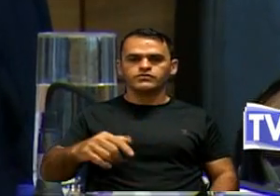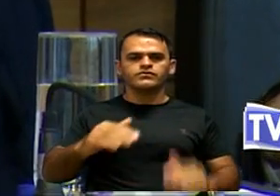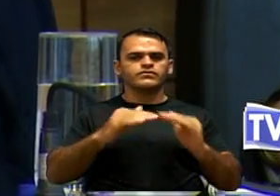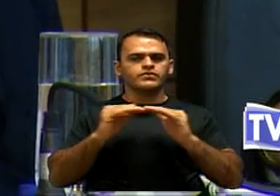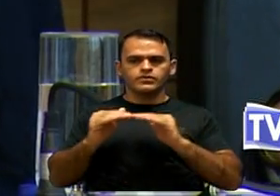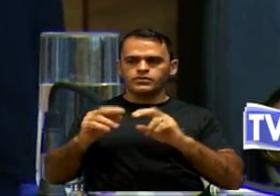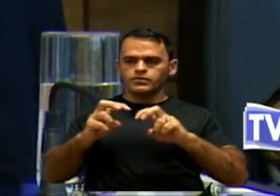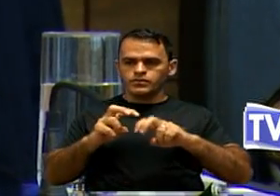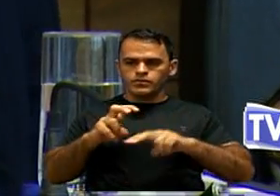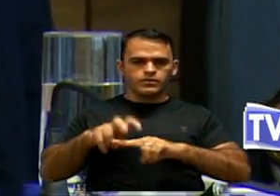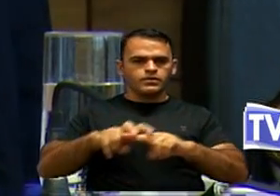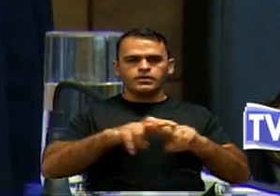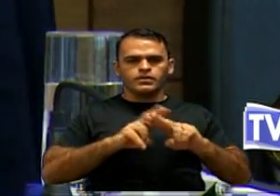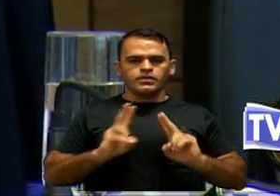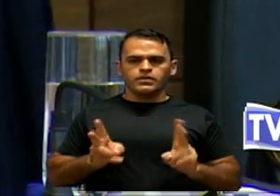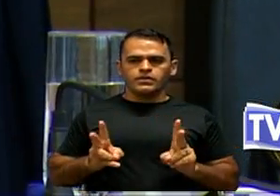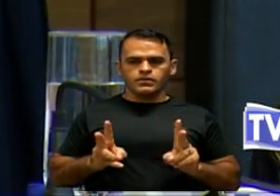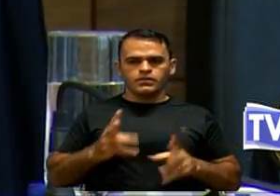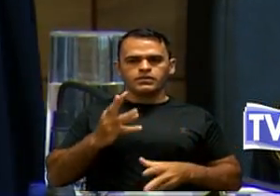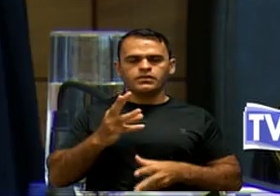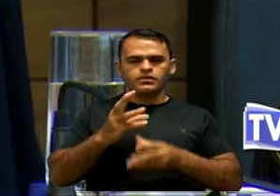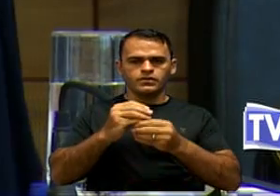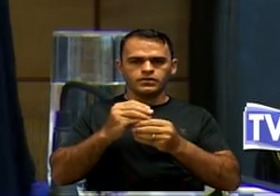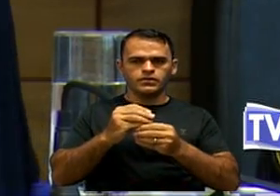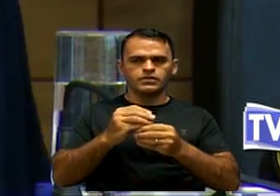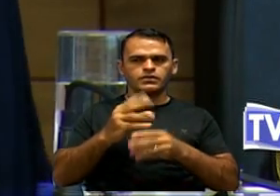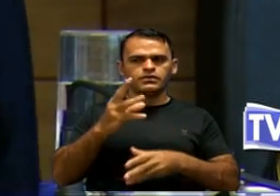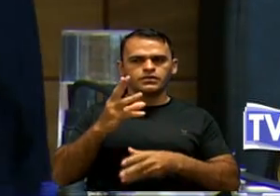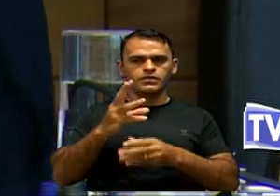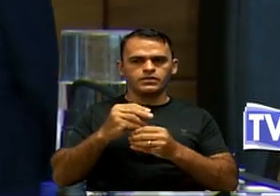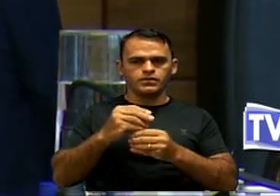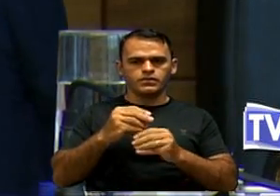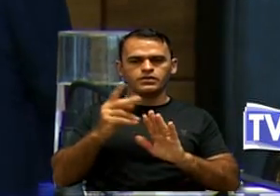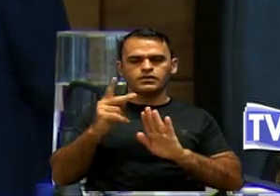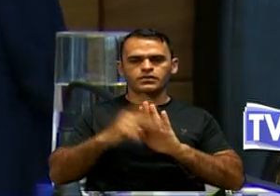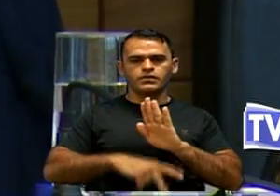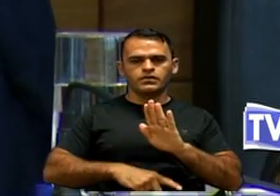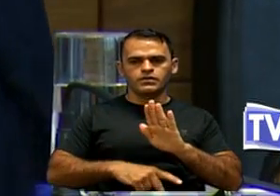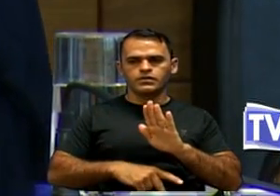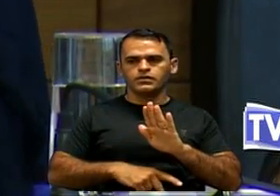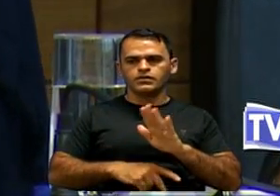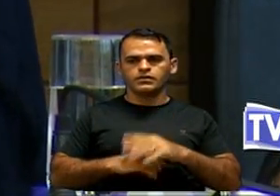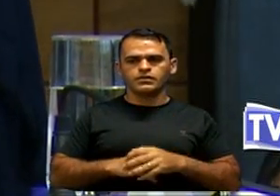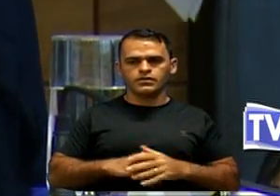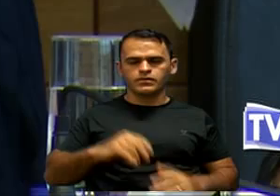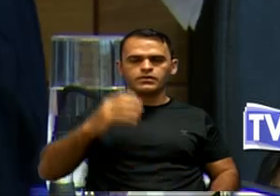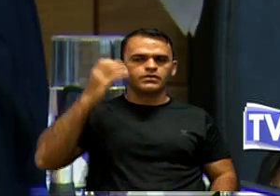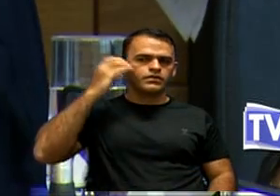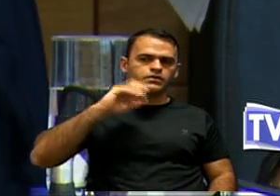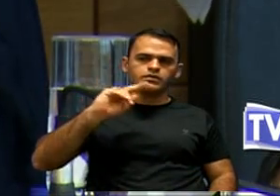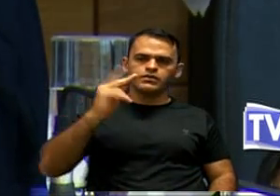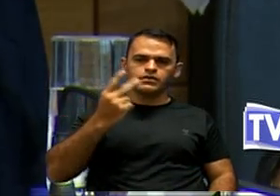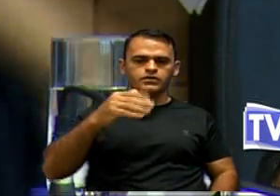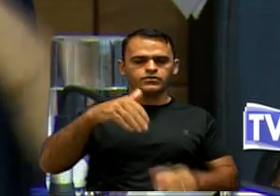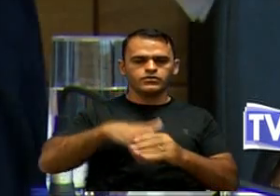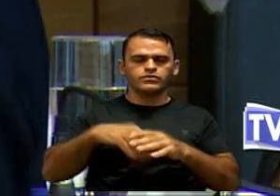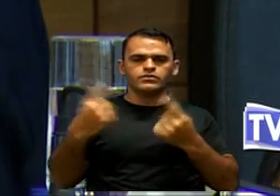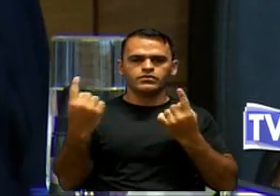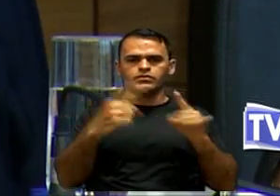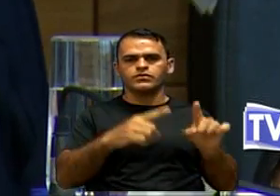estão. Tem uma emenda do substitutivo. Fica registrado, L brasileiro vota contra.